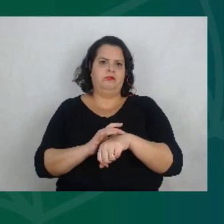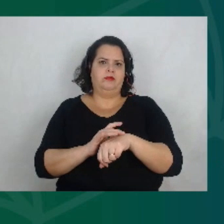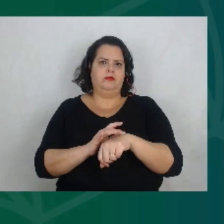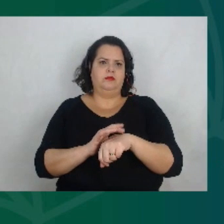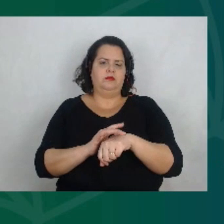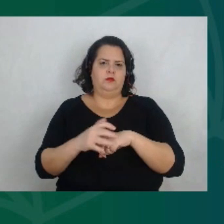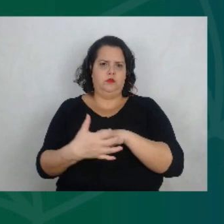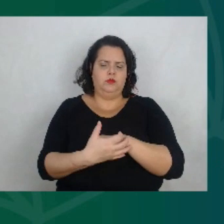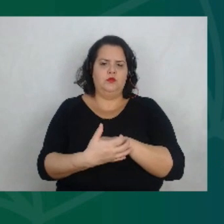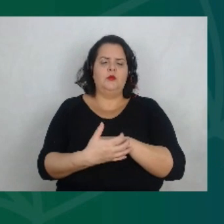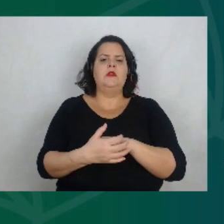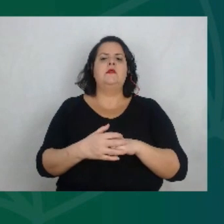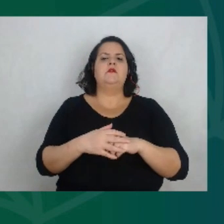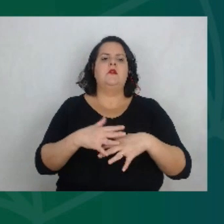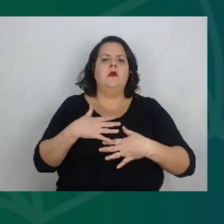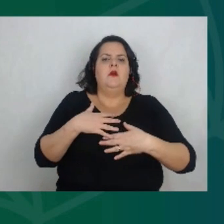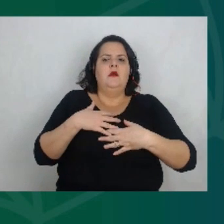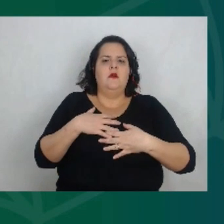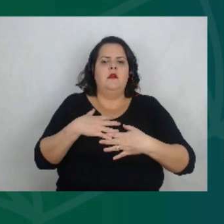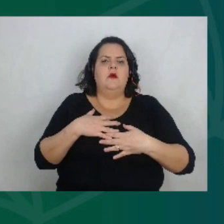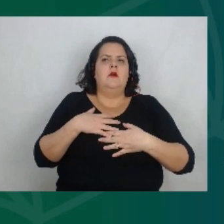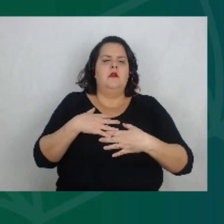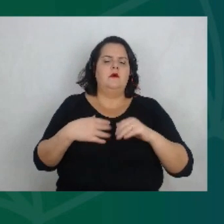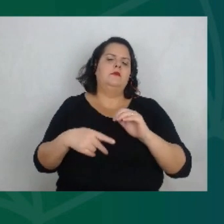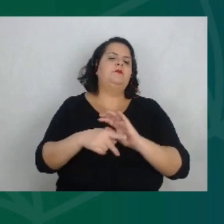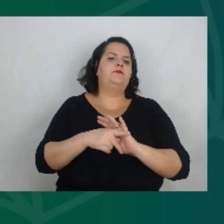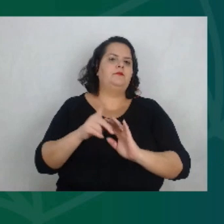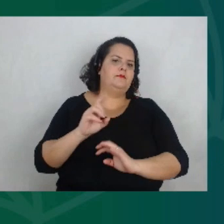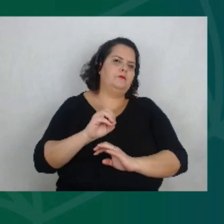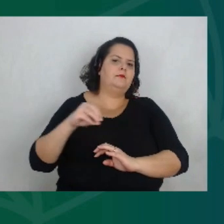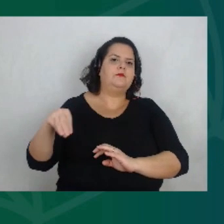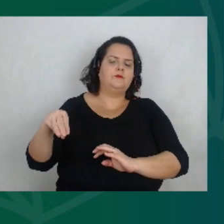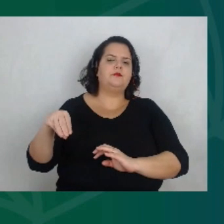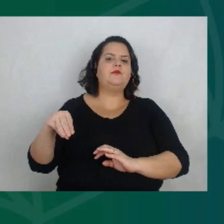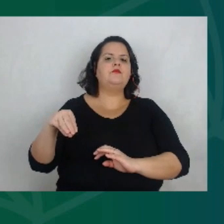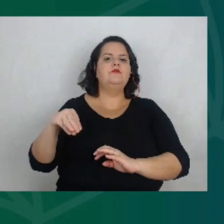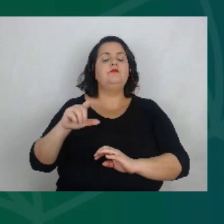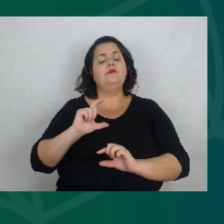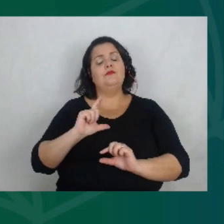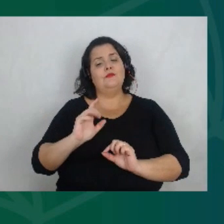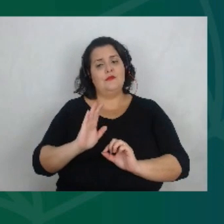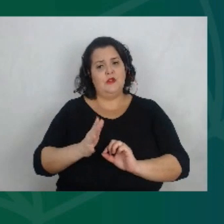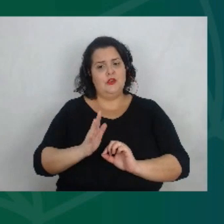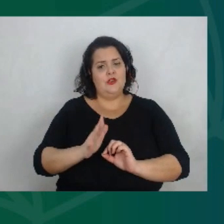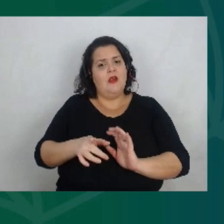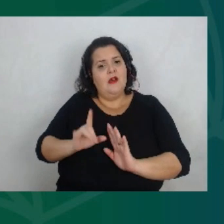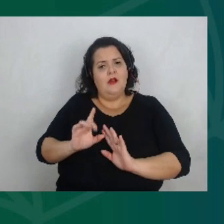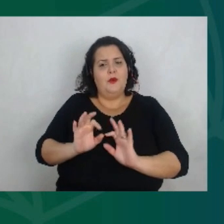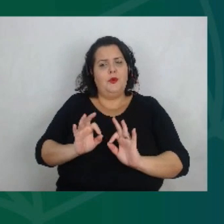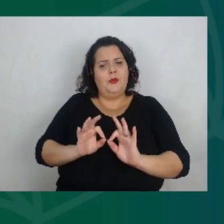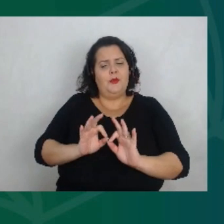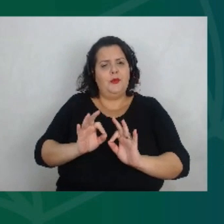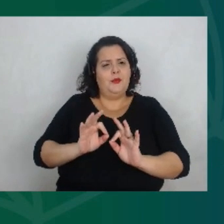a infecção respiratória do Oriente Médio? Então, esta vacina já estava sendo desenvolvida